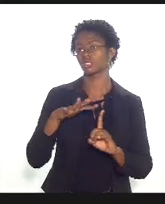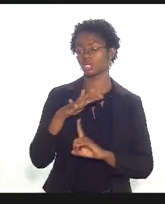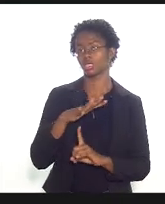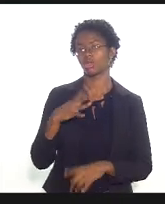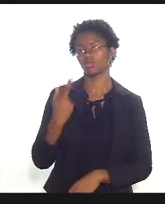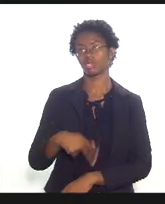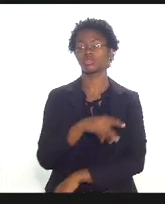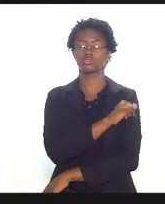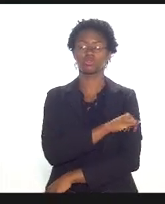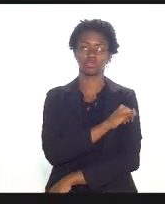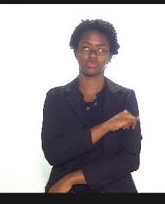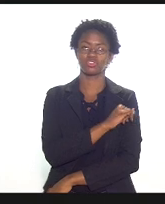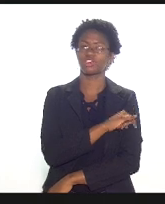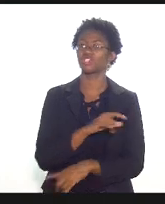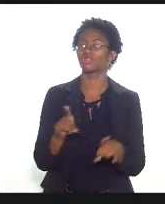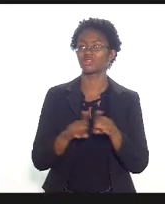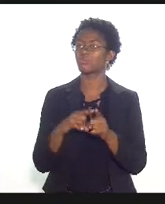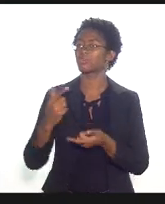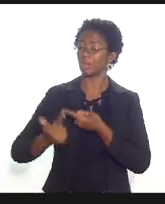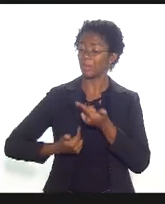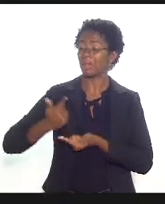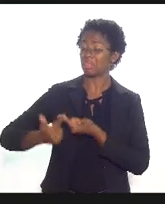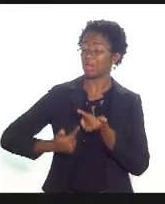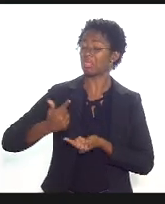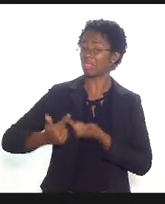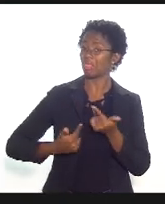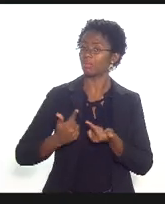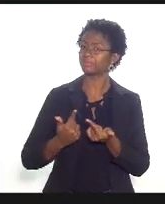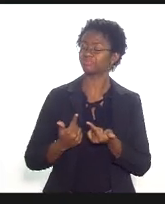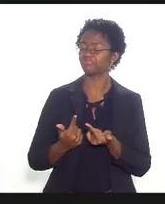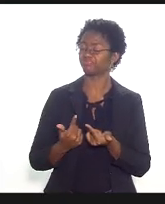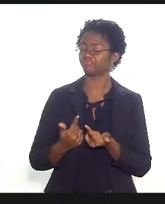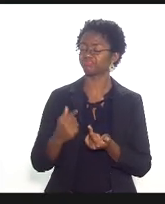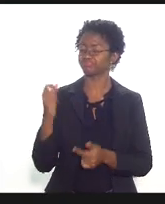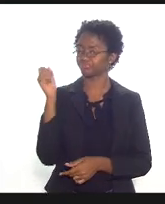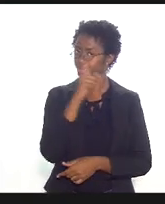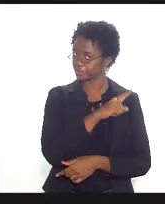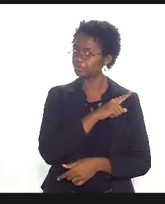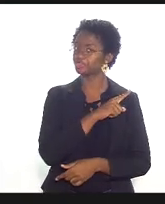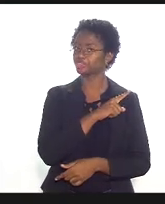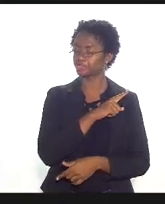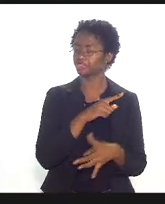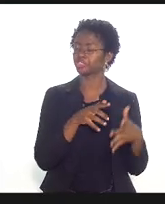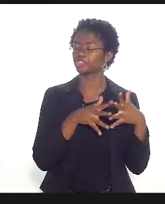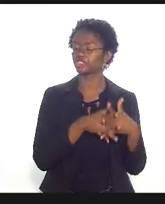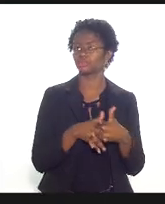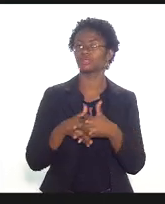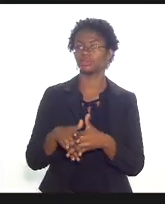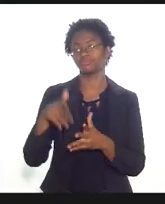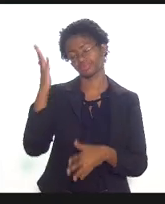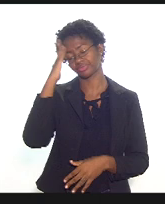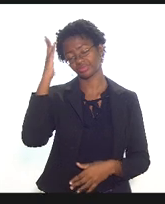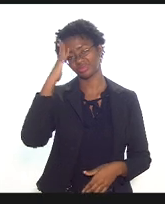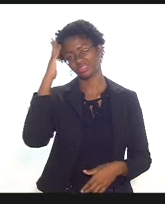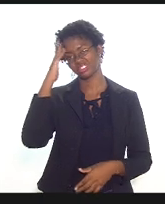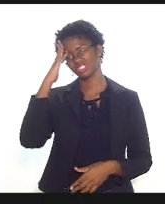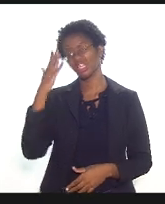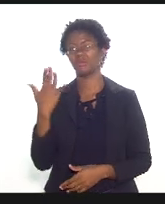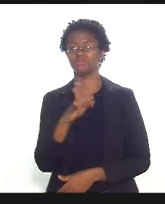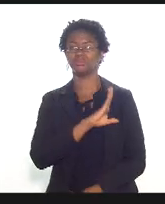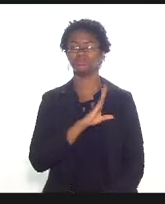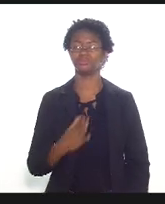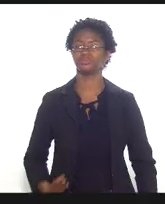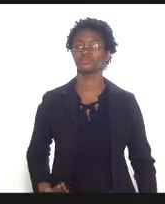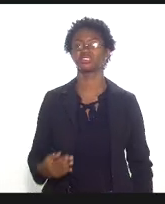de assistência social no Estado estão trabalhando com condições realmente precárias. A gente sabe que a União tem tentado